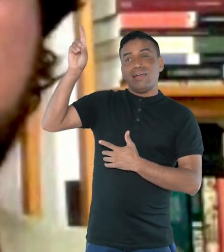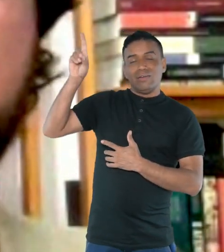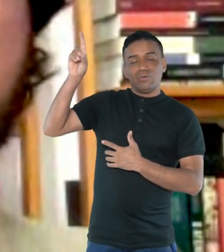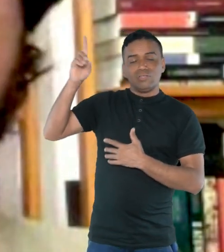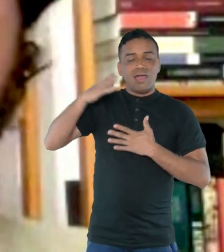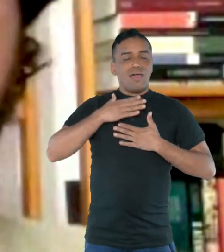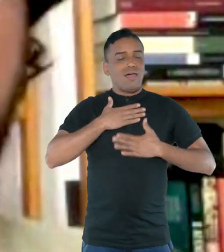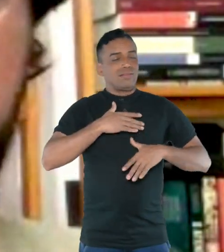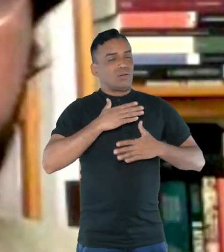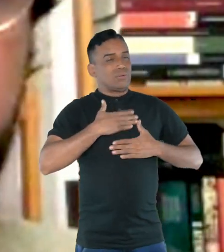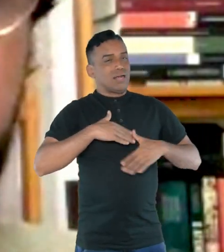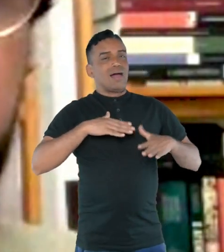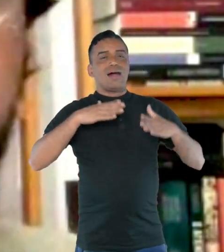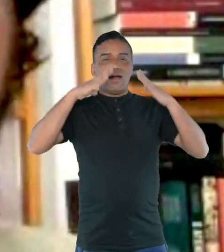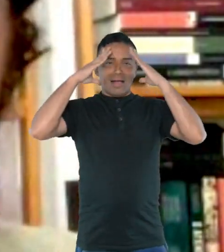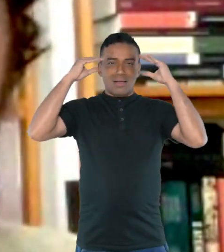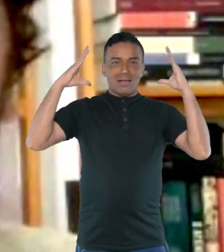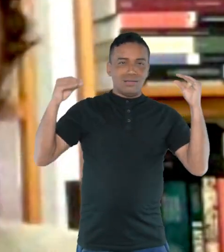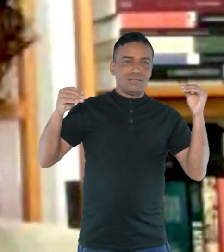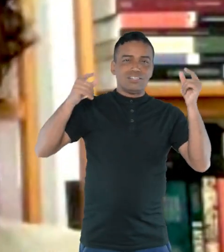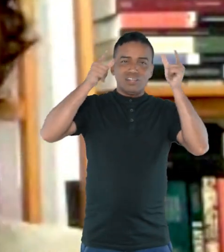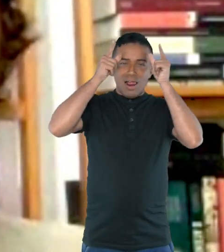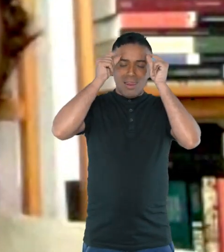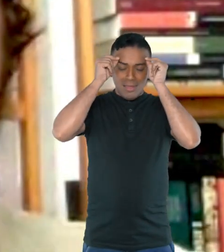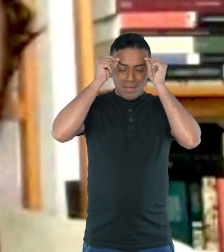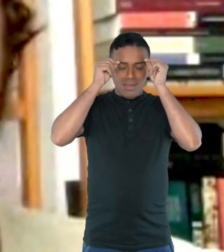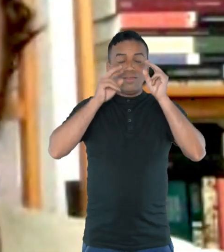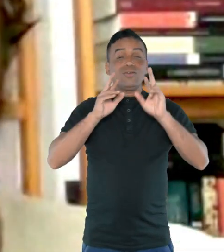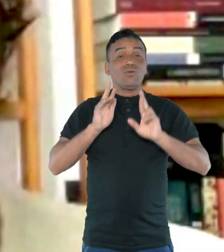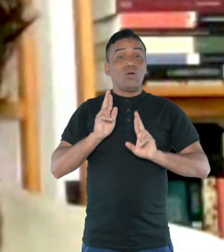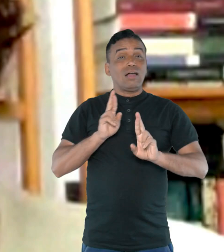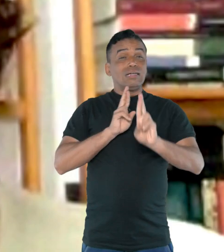é bálsamo, é refrigério, ele é esperança.